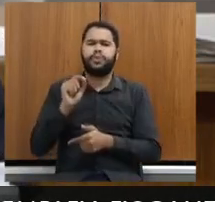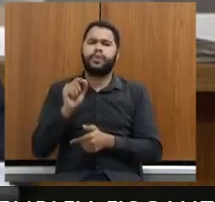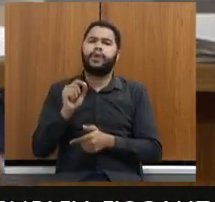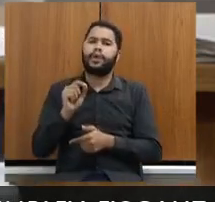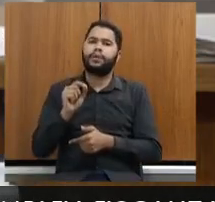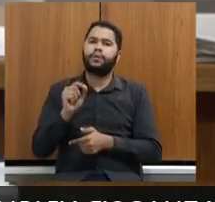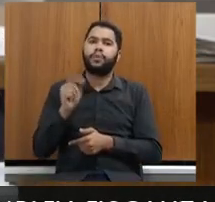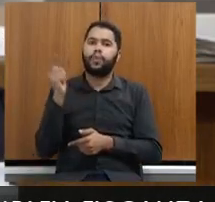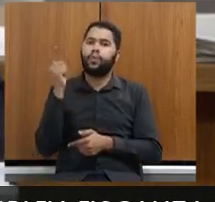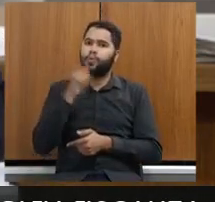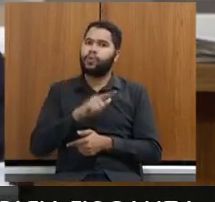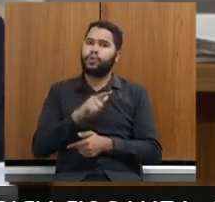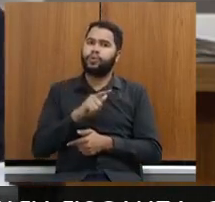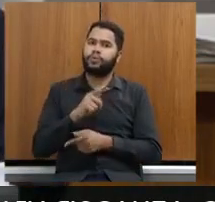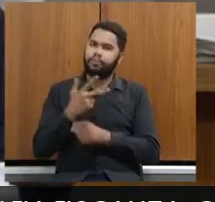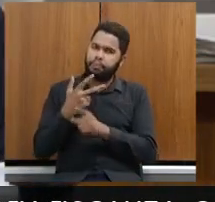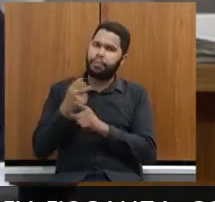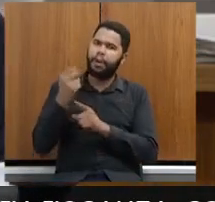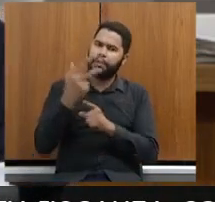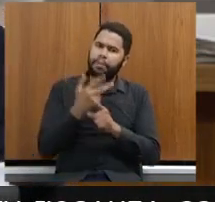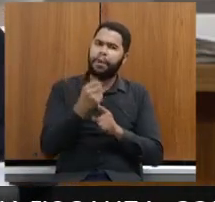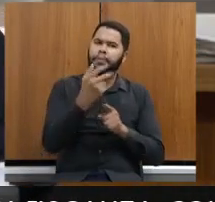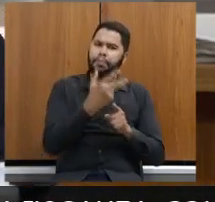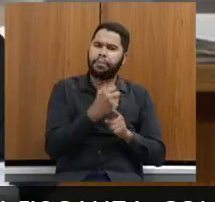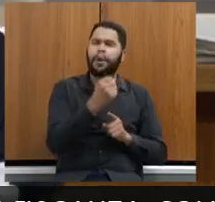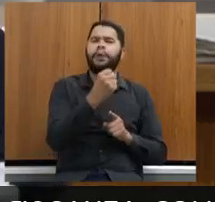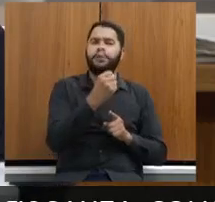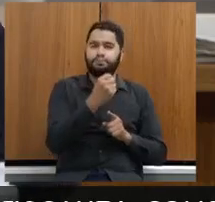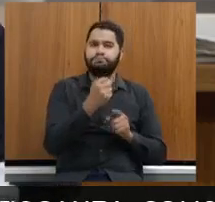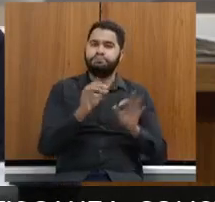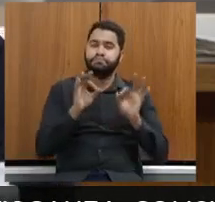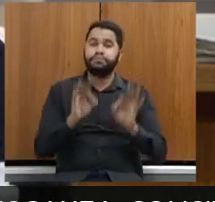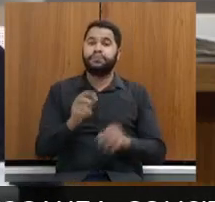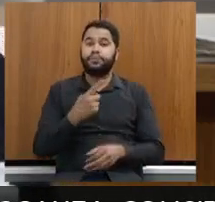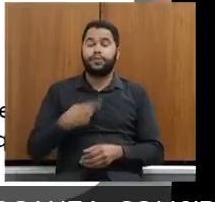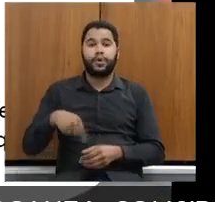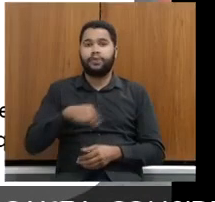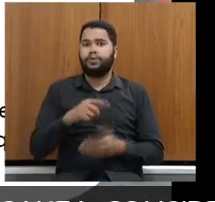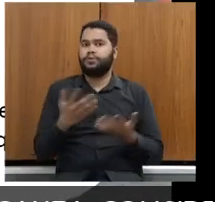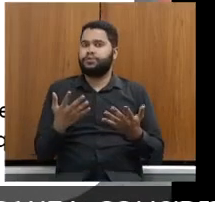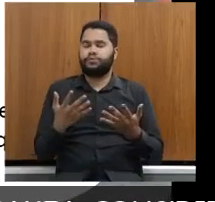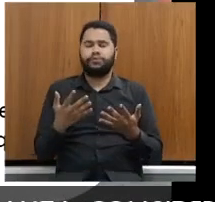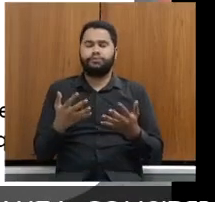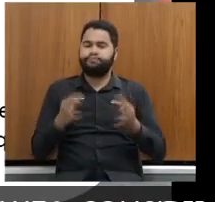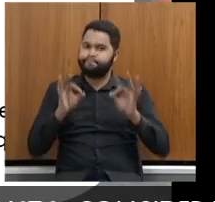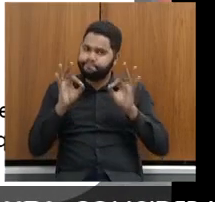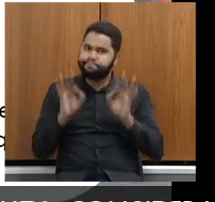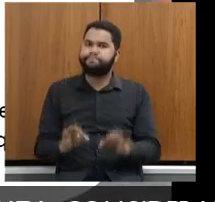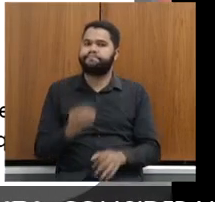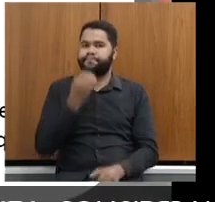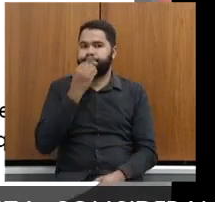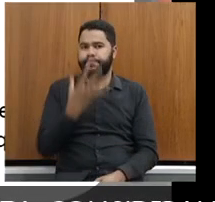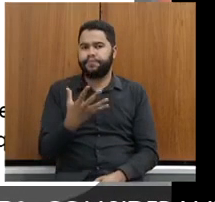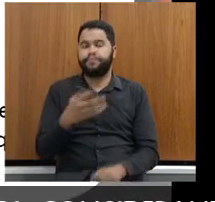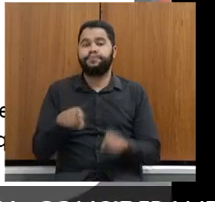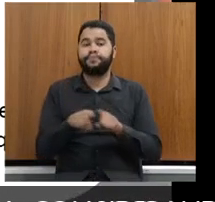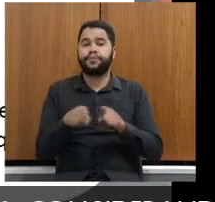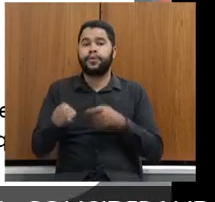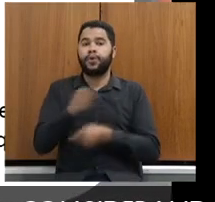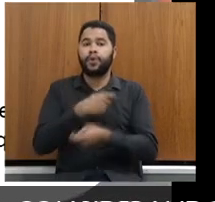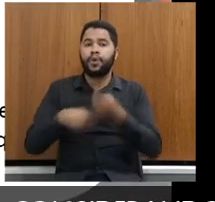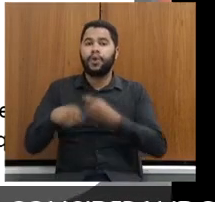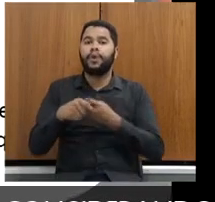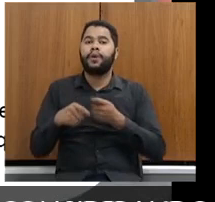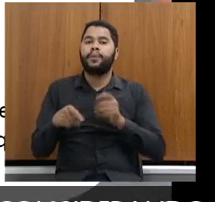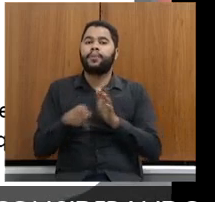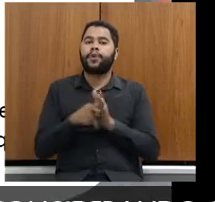sucesso e licitações que resultaram aí um sucesso para nós assim muito muito muito bom tivemos operação o